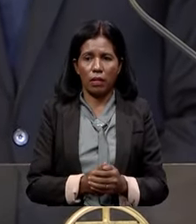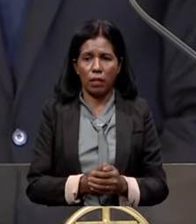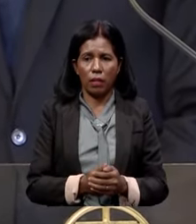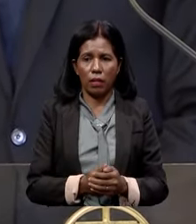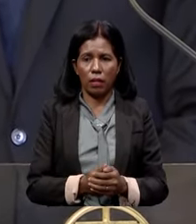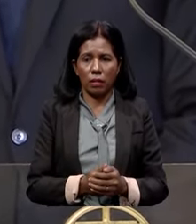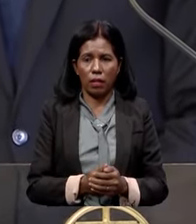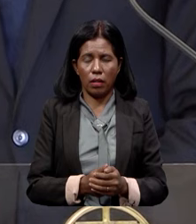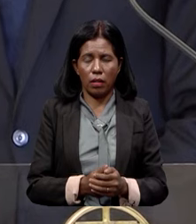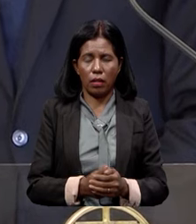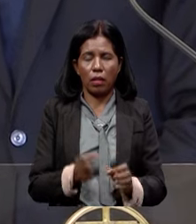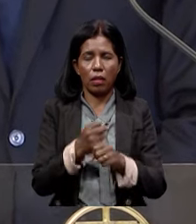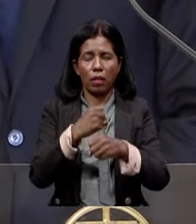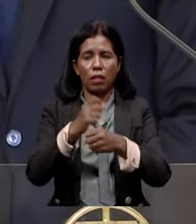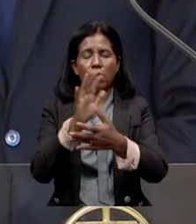uma celebração